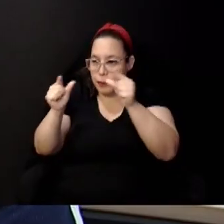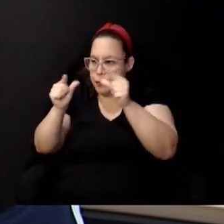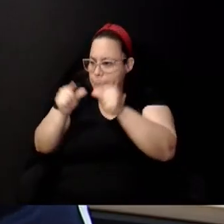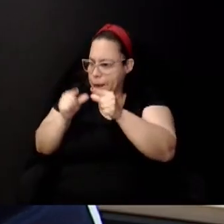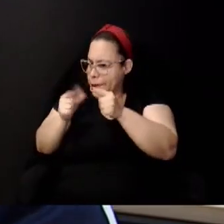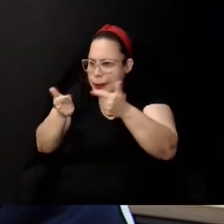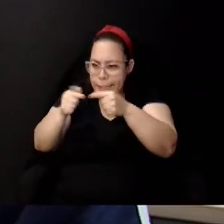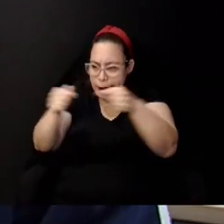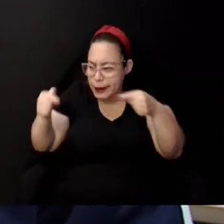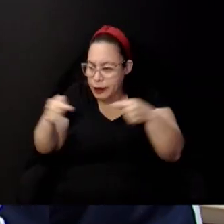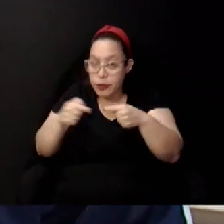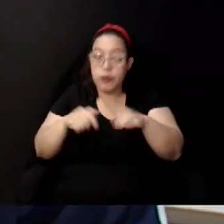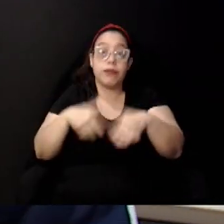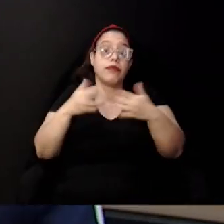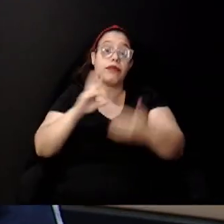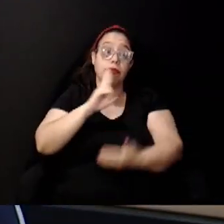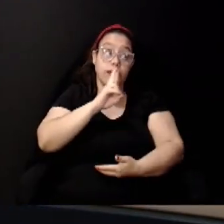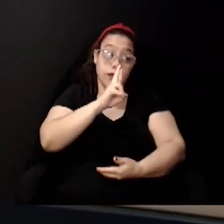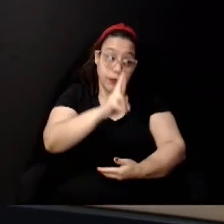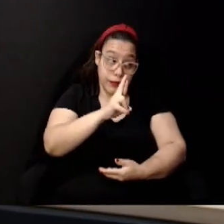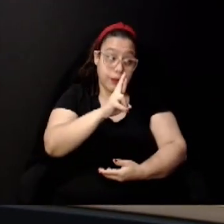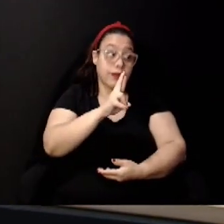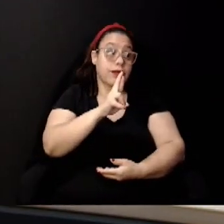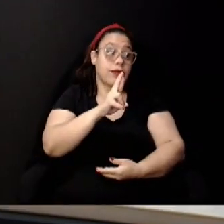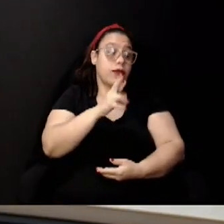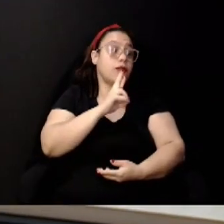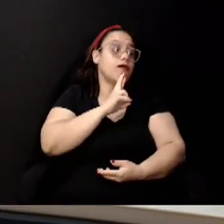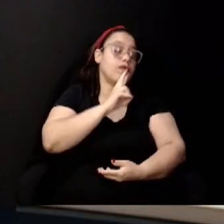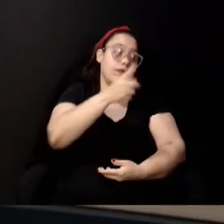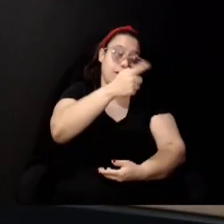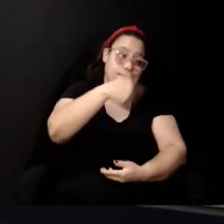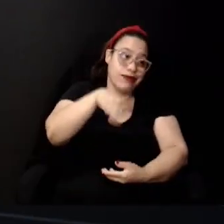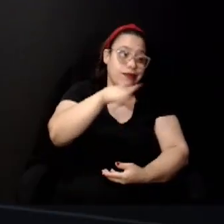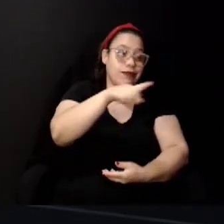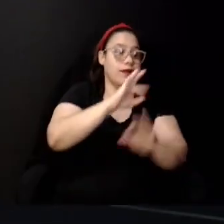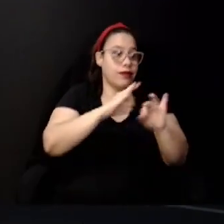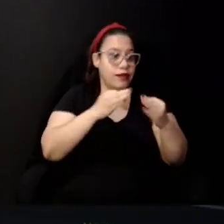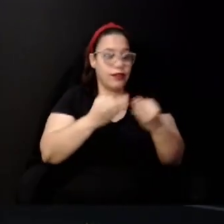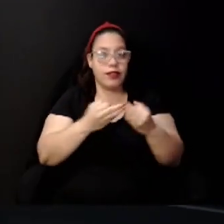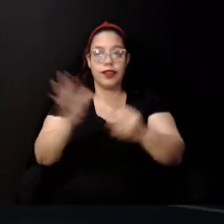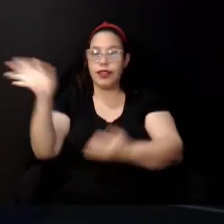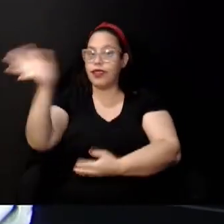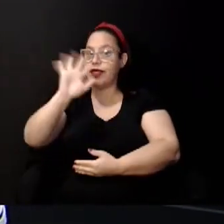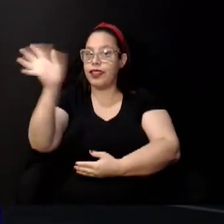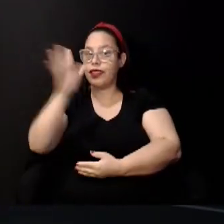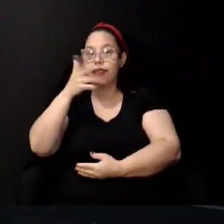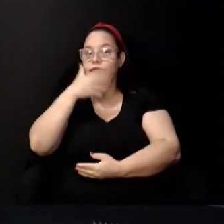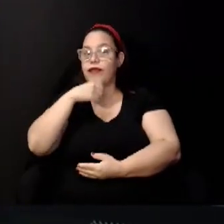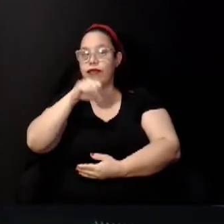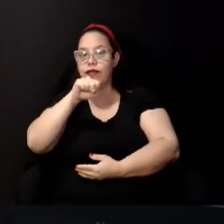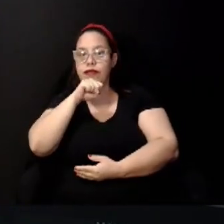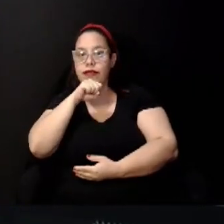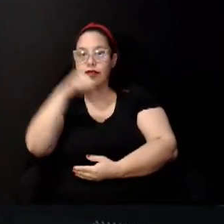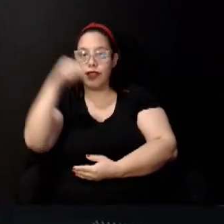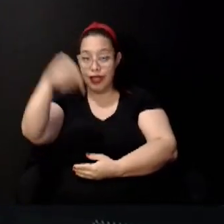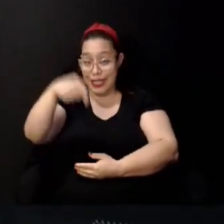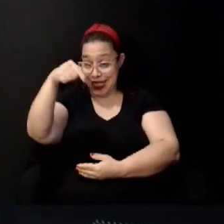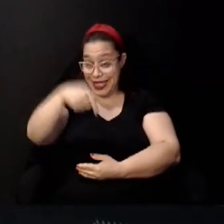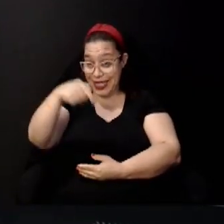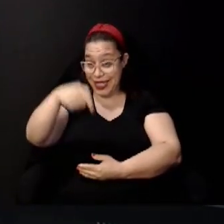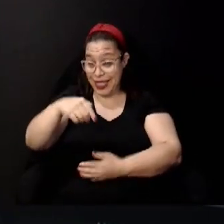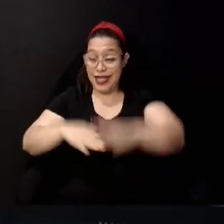até resolveu deixar um recado para a família. Oi, pai. Eu tô bem aqui na